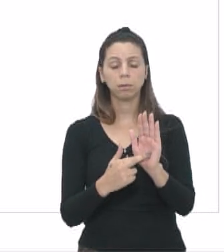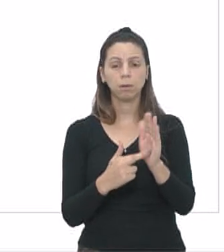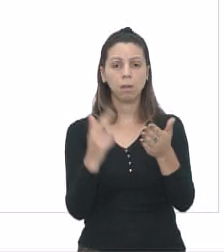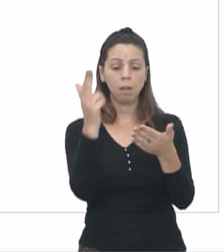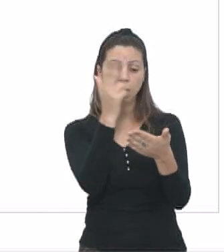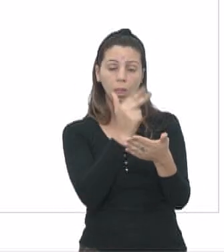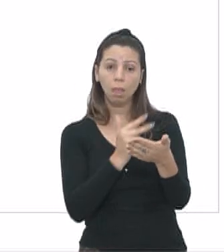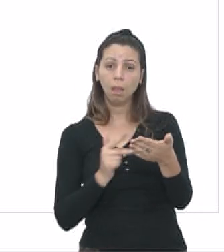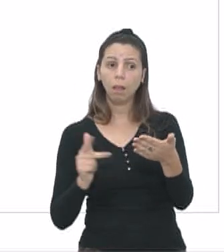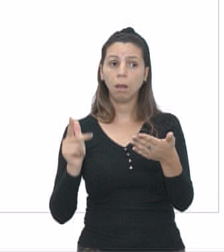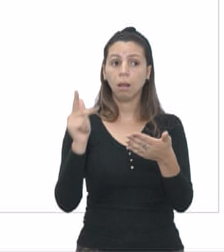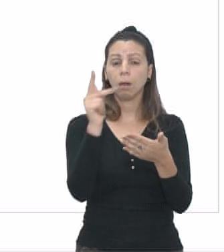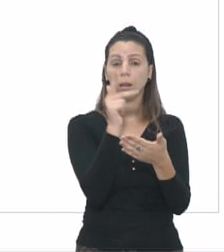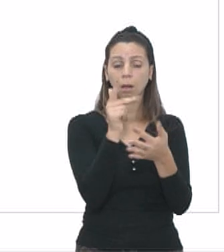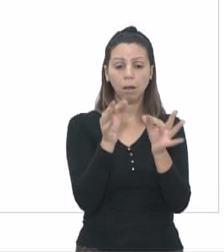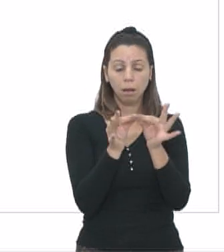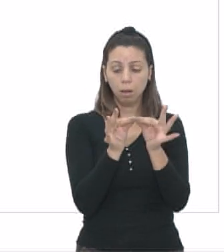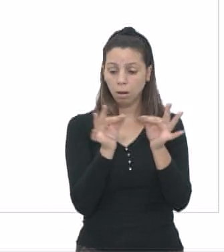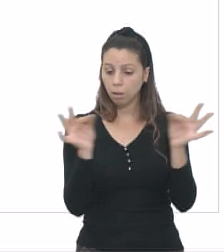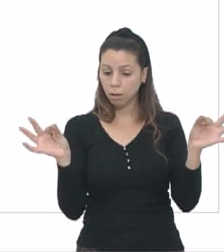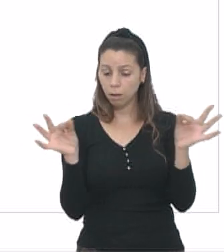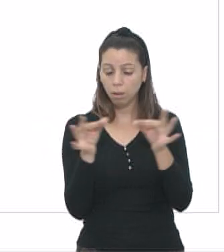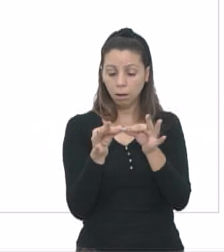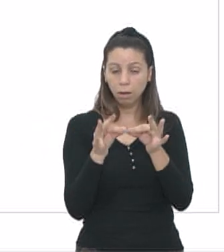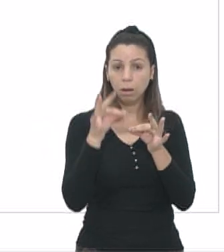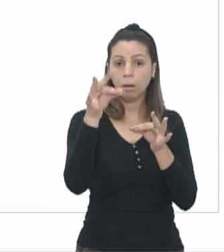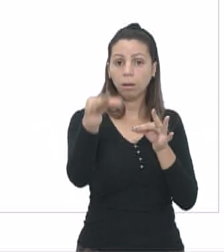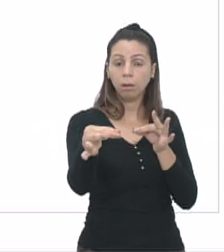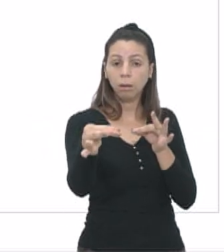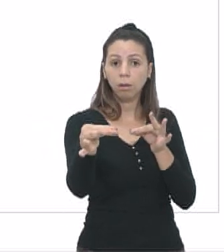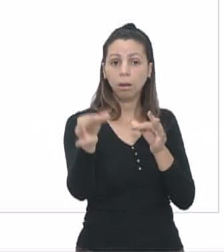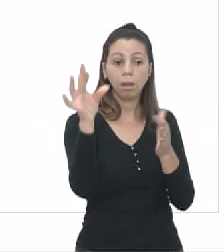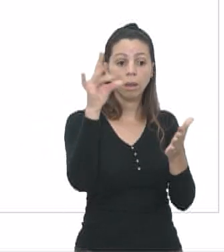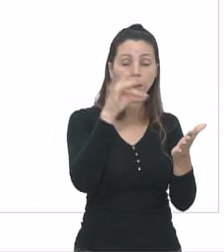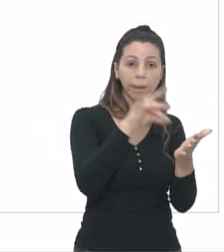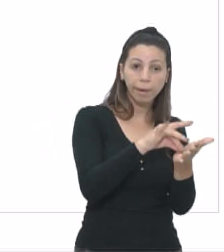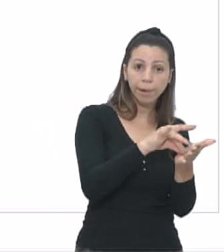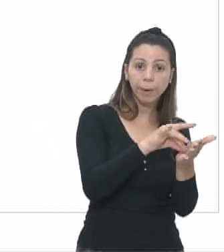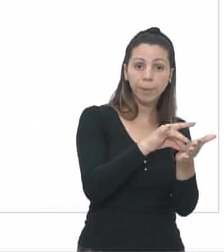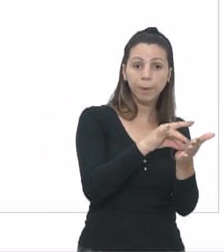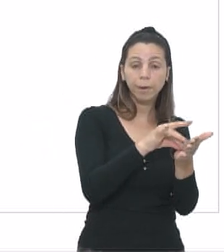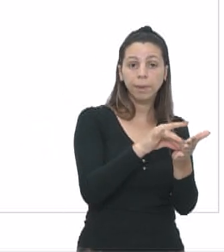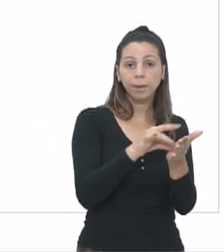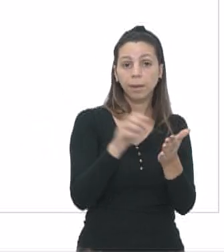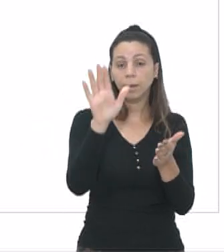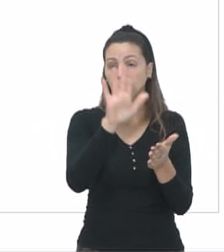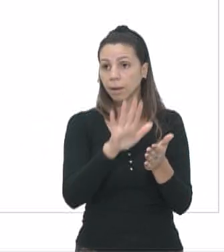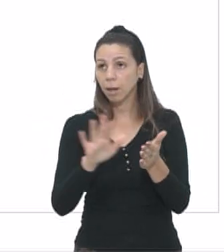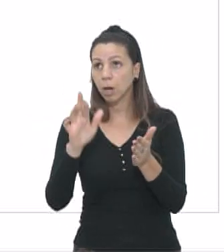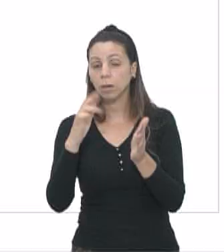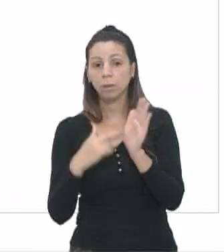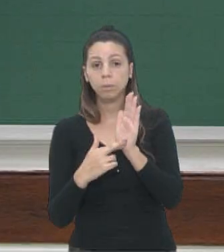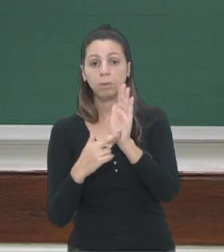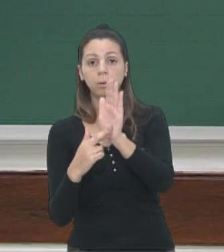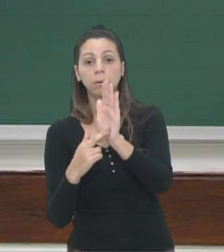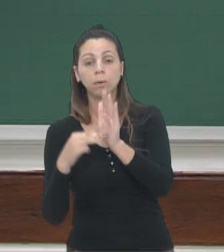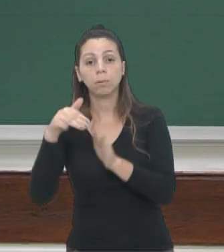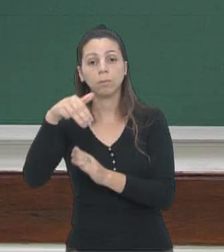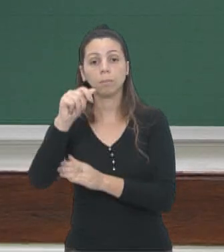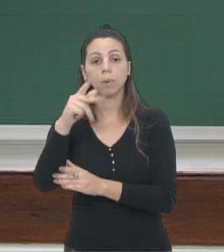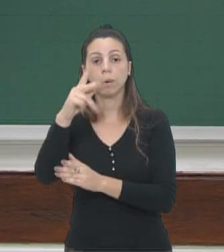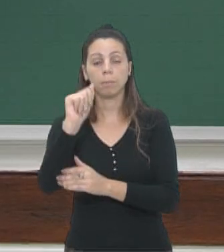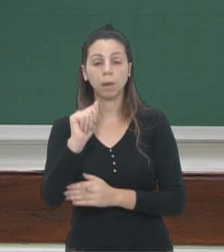que possibilita a relação entre a distância real e a distância apresentada no mapa. E aqui você está vendo dois exemplos de escalas